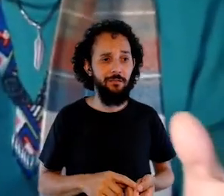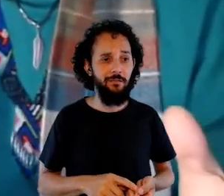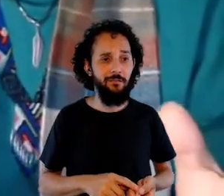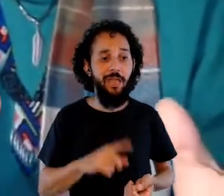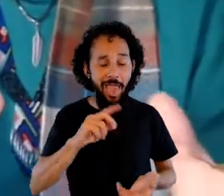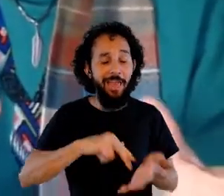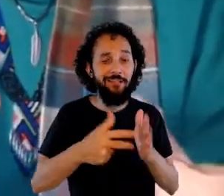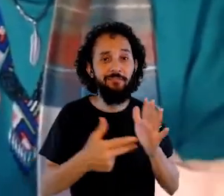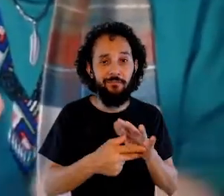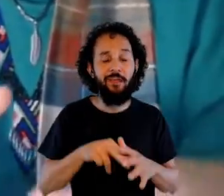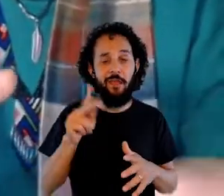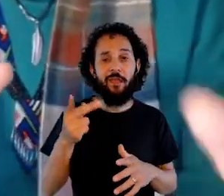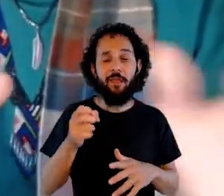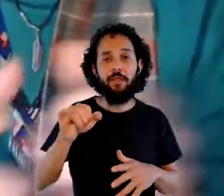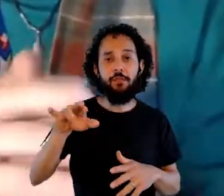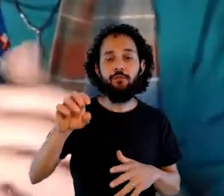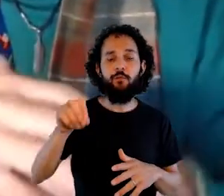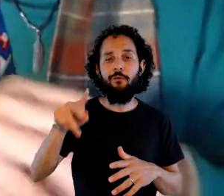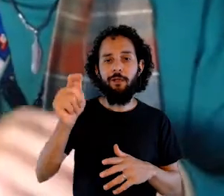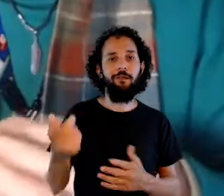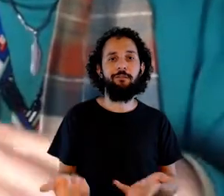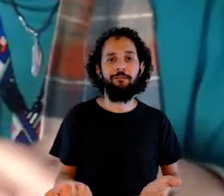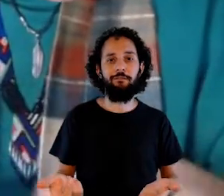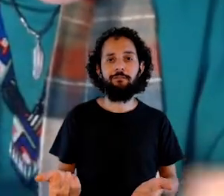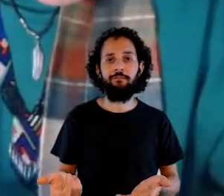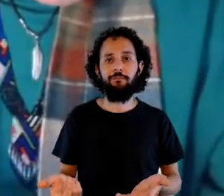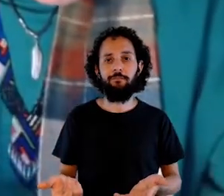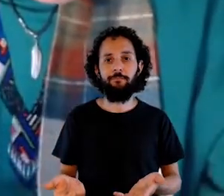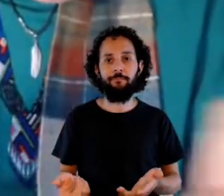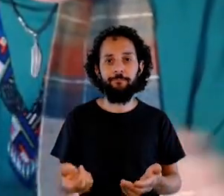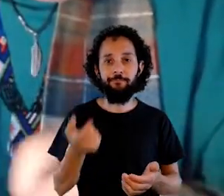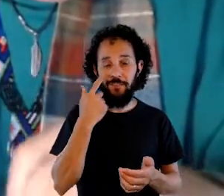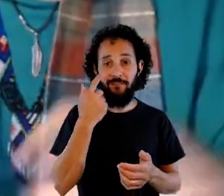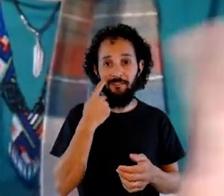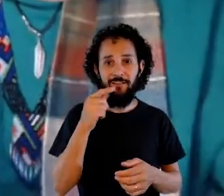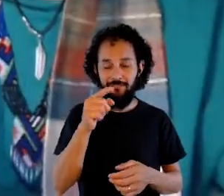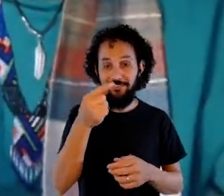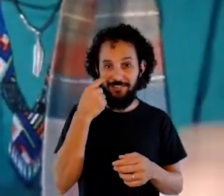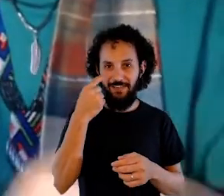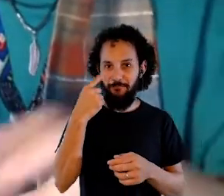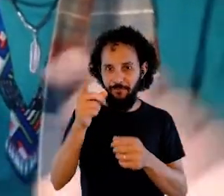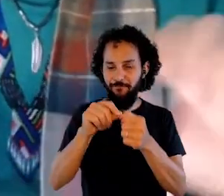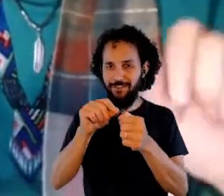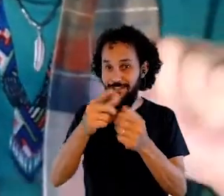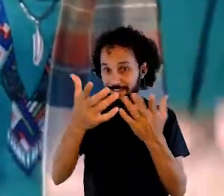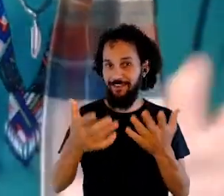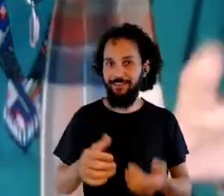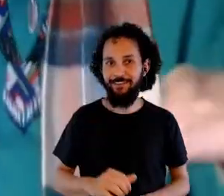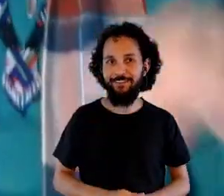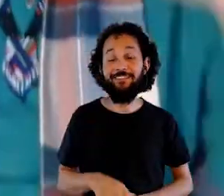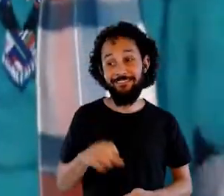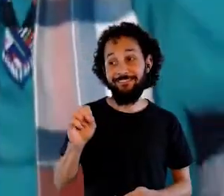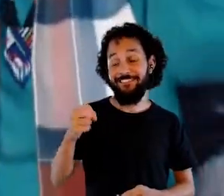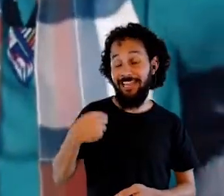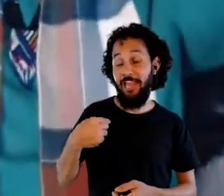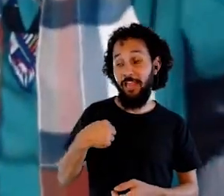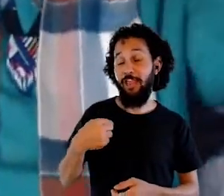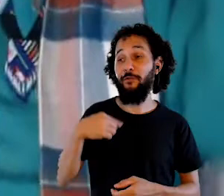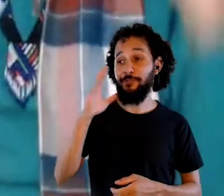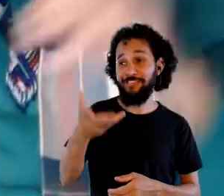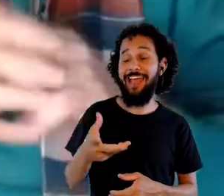exemplo. Você que já me viu fazendo algumas, né? Eu mesma já recebi algumas.